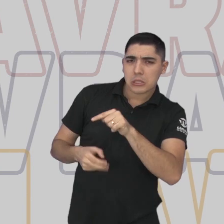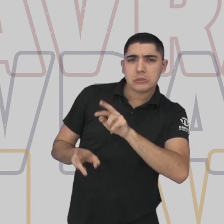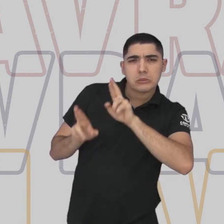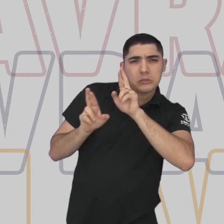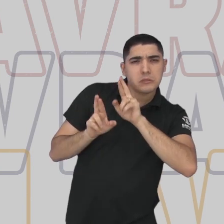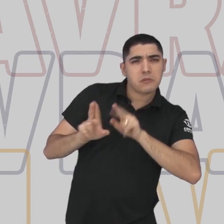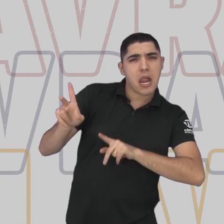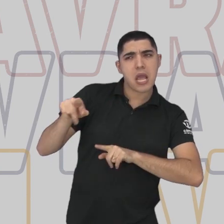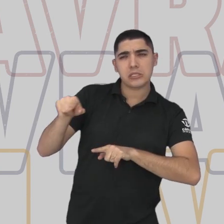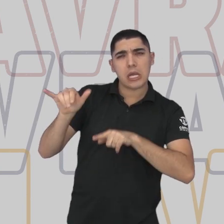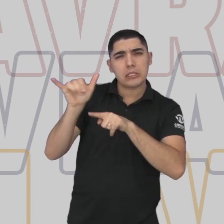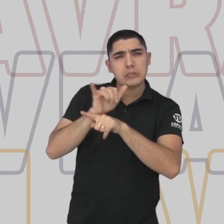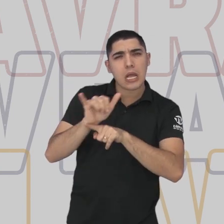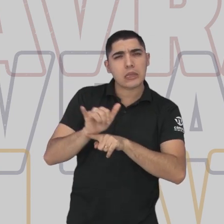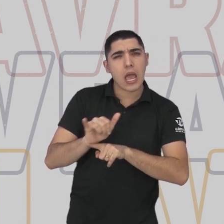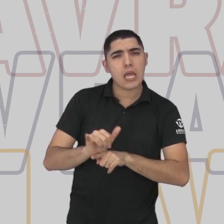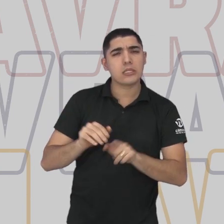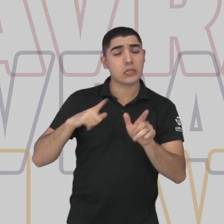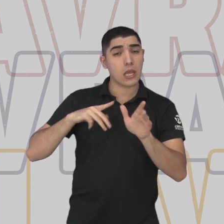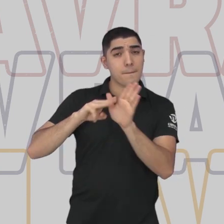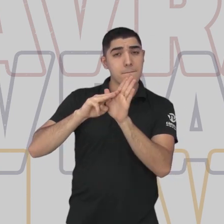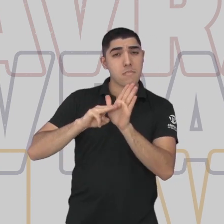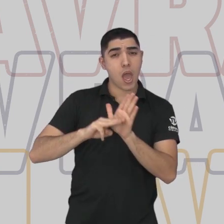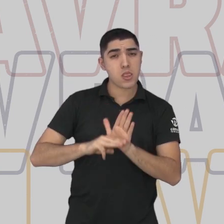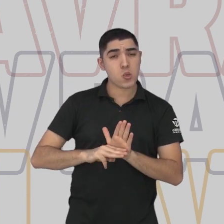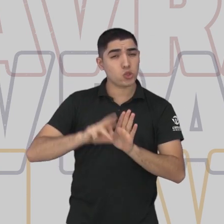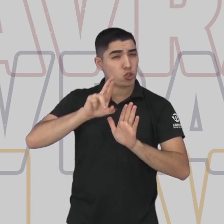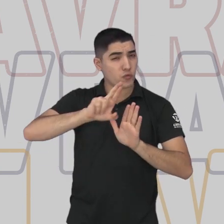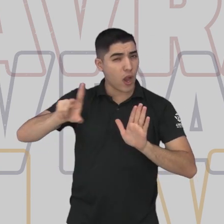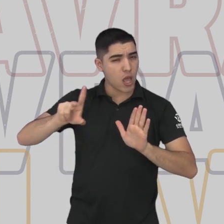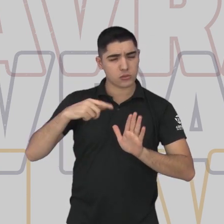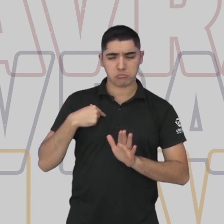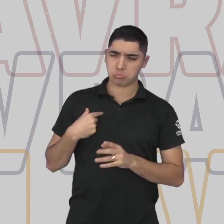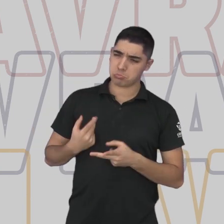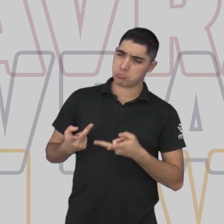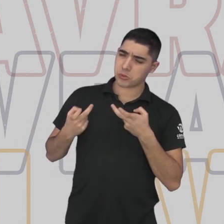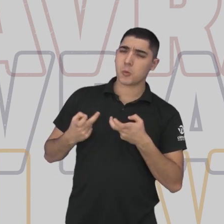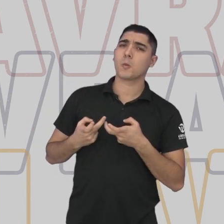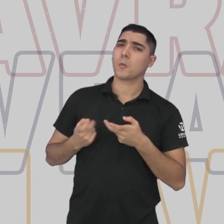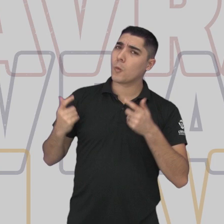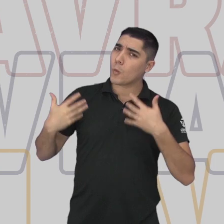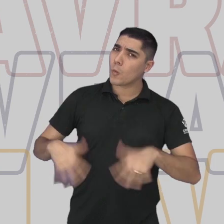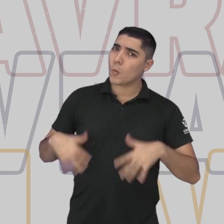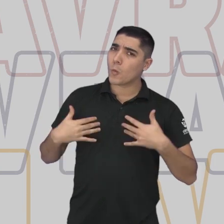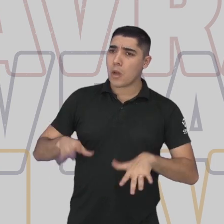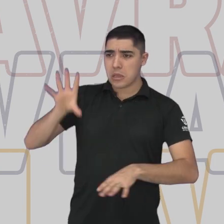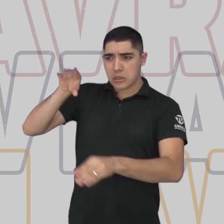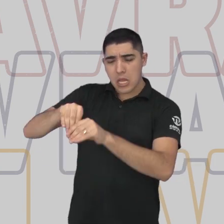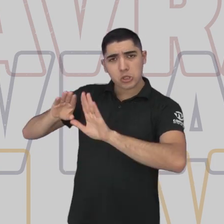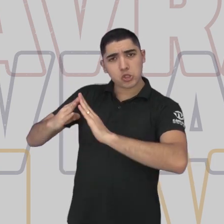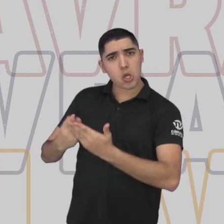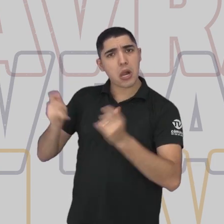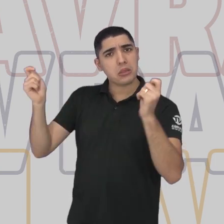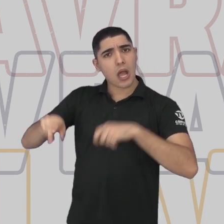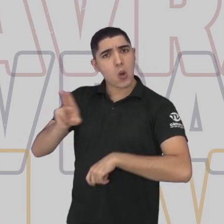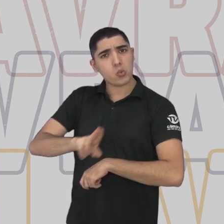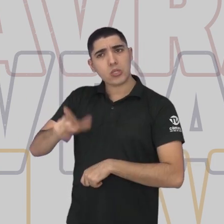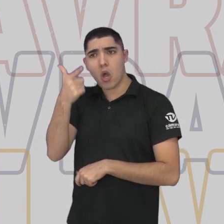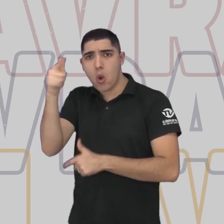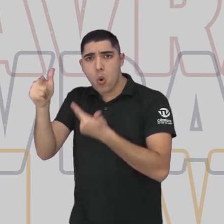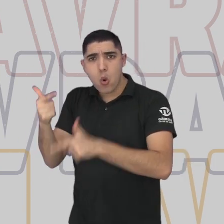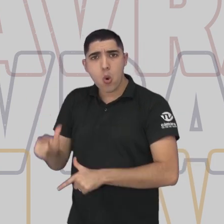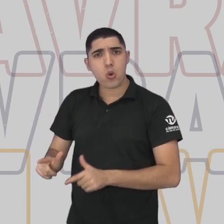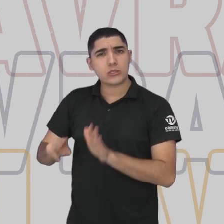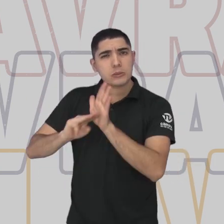métodos diferentes para utilizar na sala de aula, para utilizar dentro da escola. Isso me fez despertar